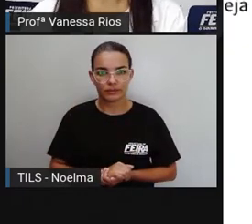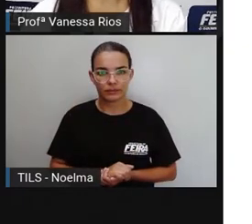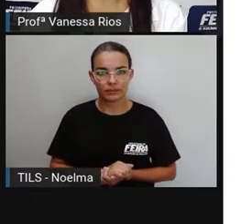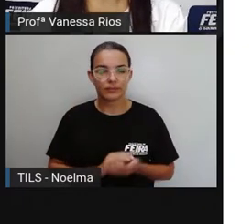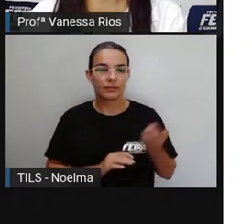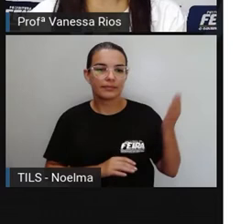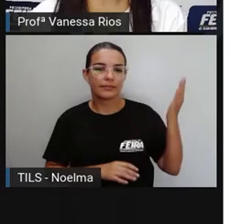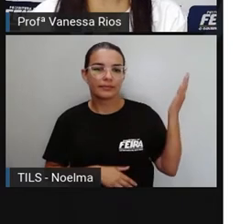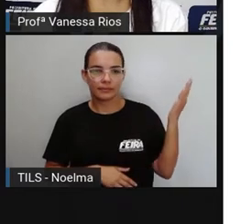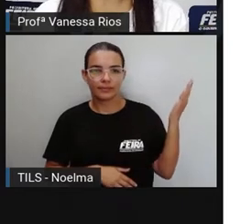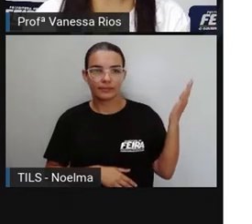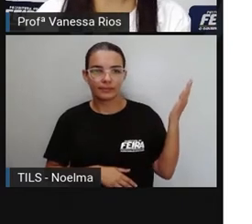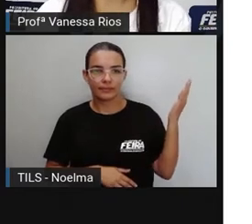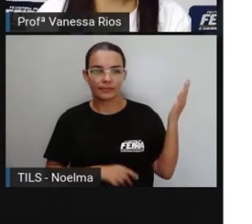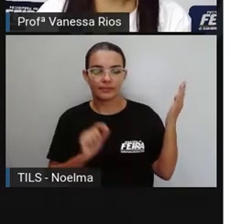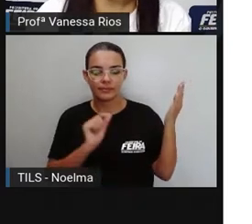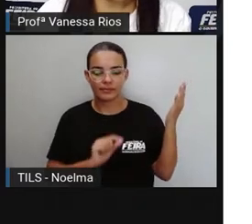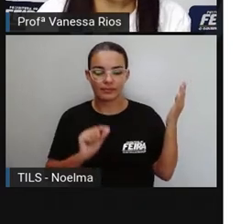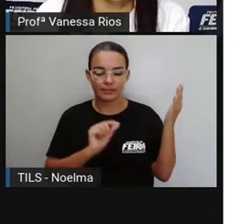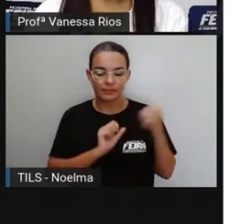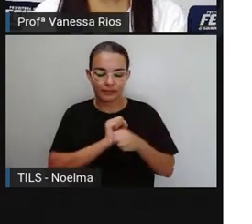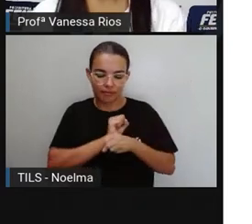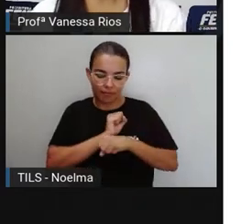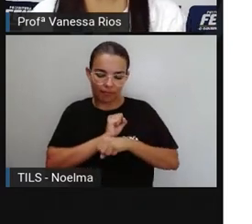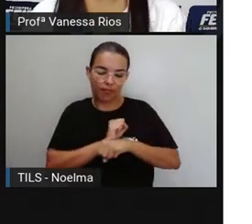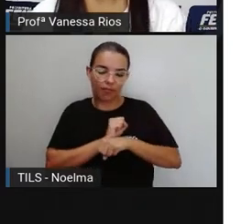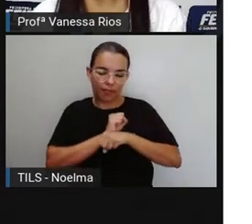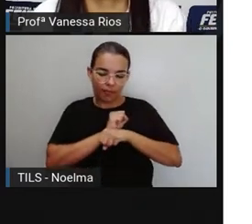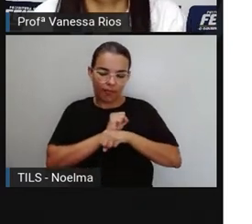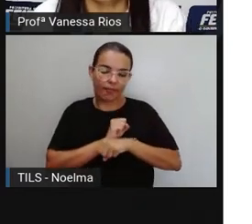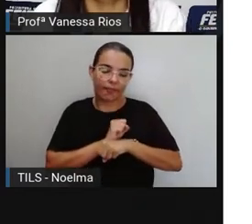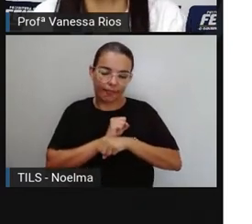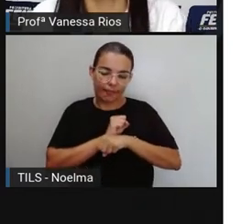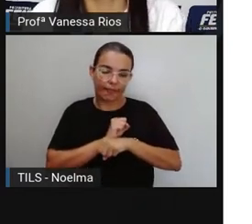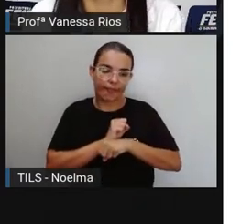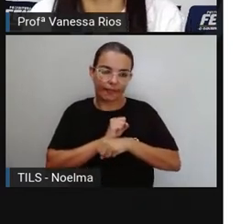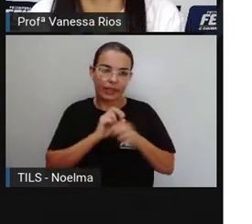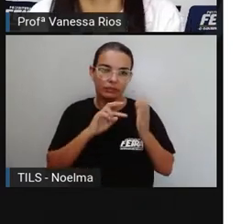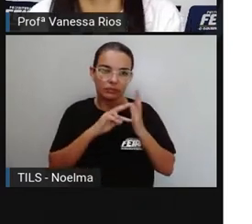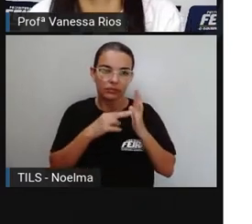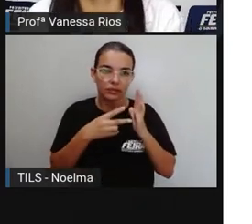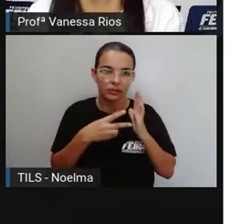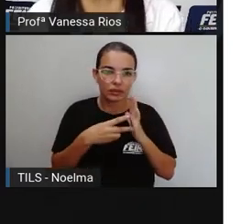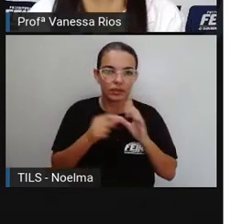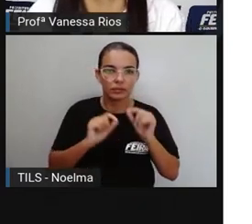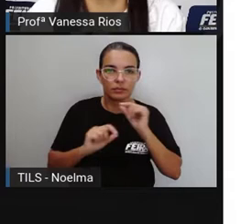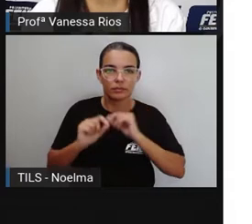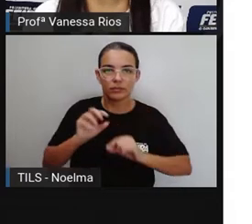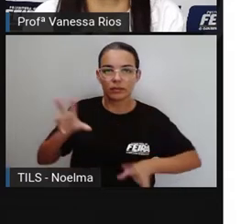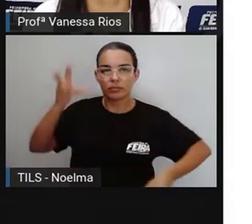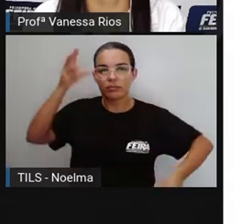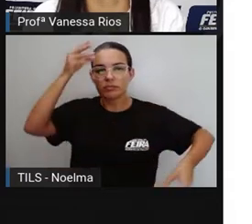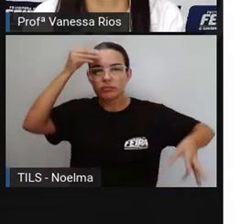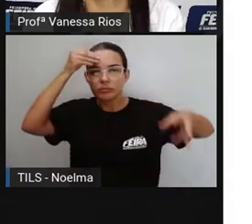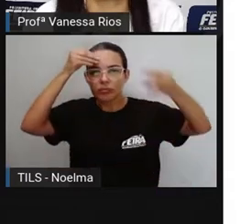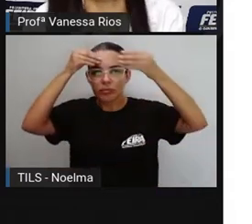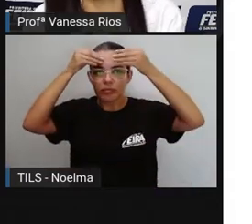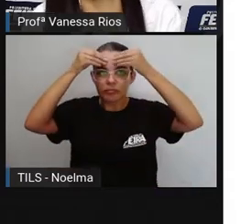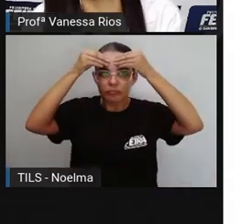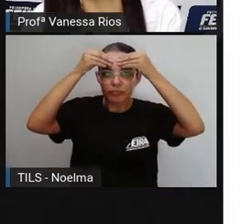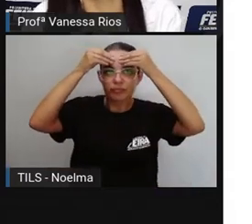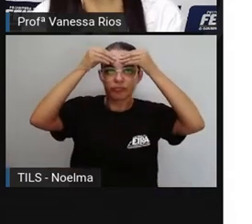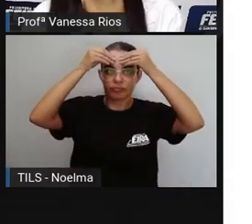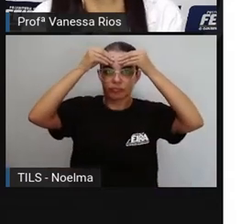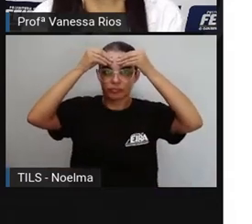aí há por trás o conceito de sedentarismo para a gente ir absorvendo e compreendendo em qual grau, em qual nível, né,